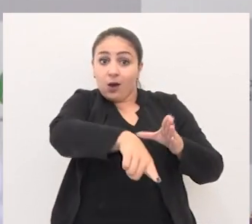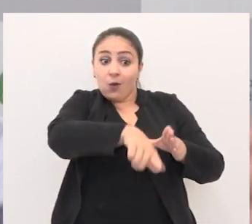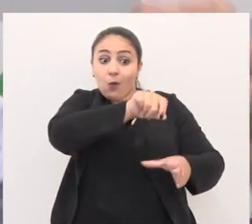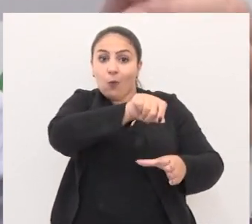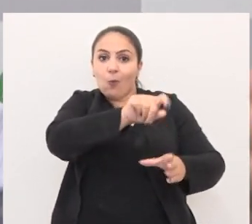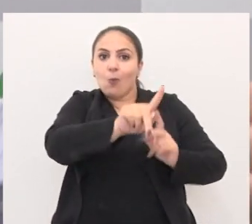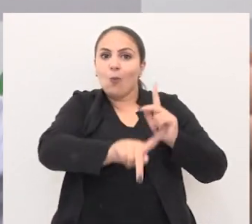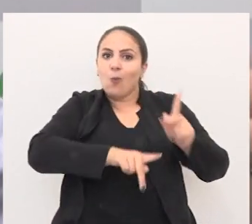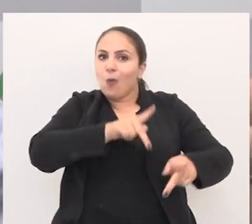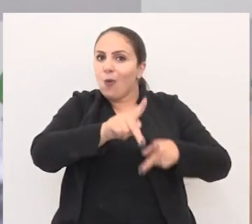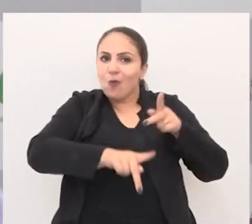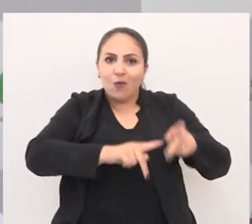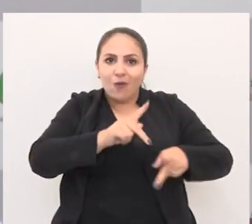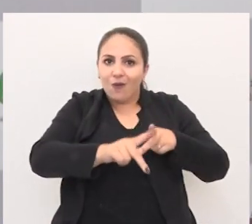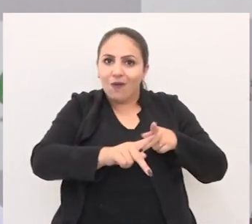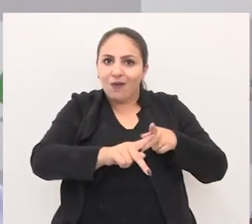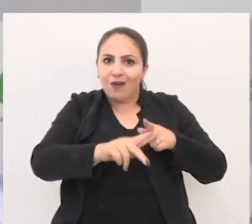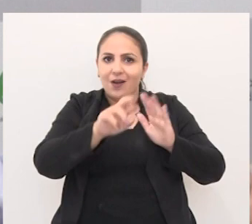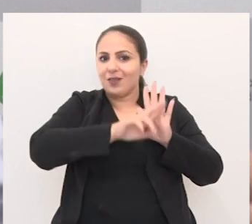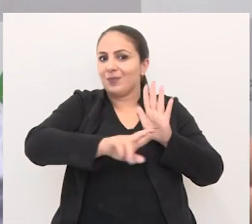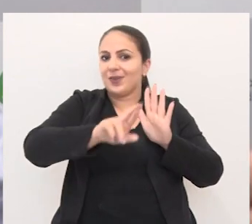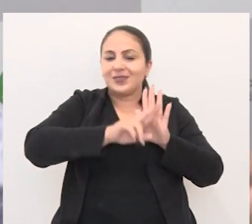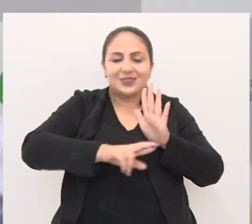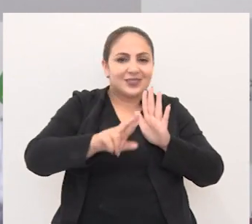povo para te representar seriamente,